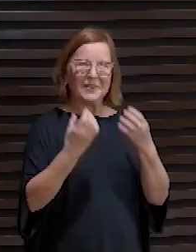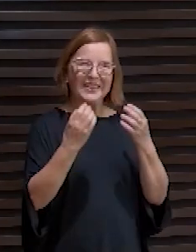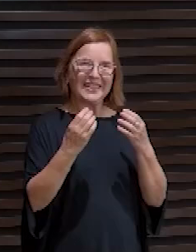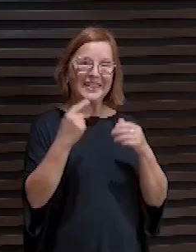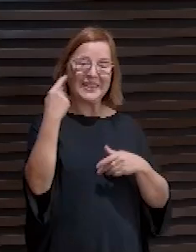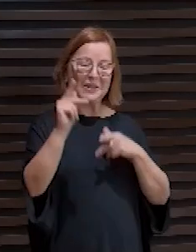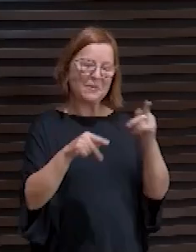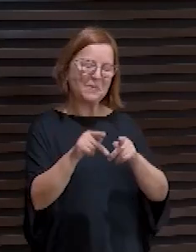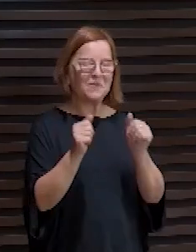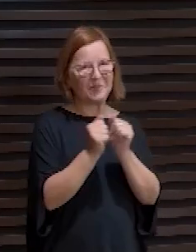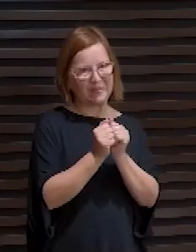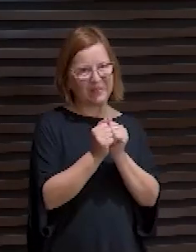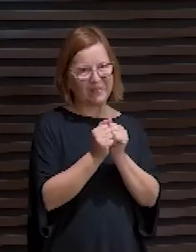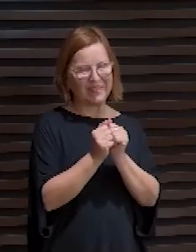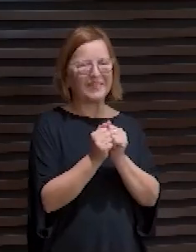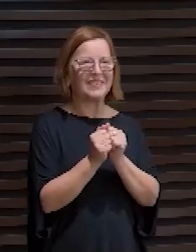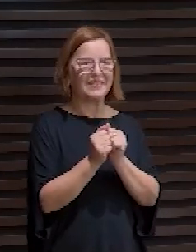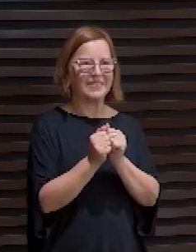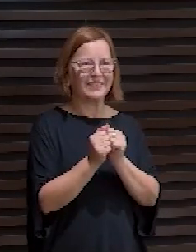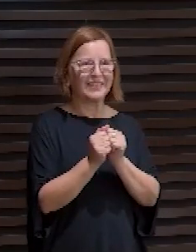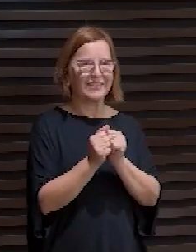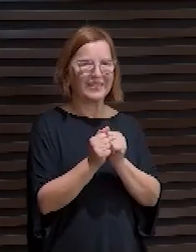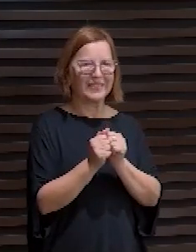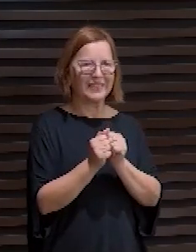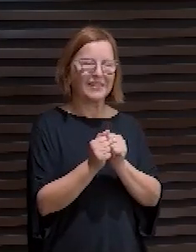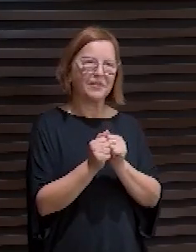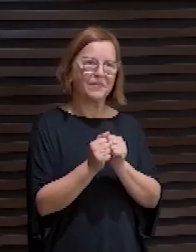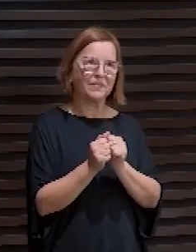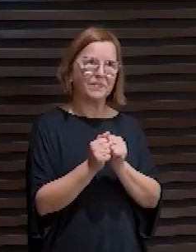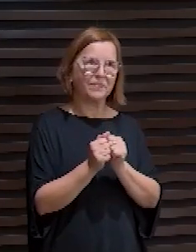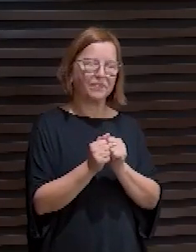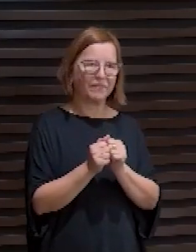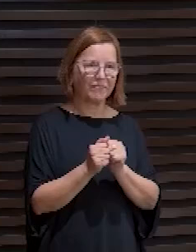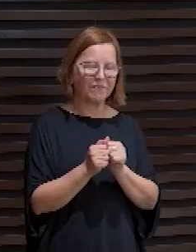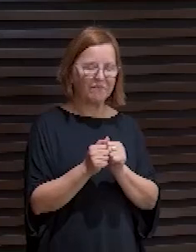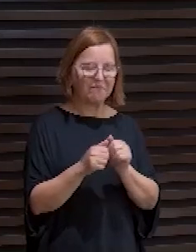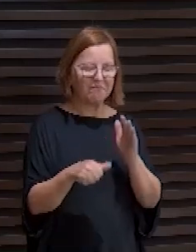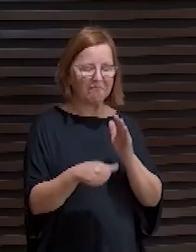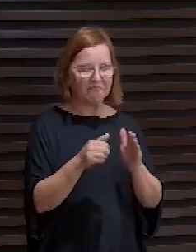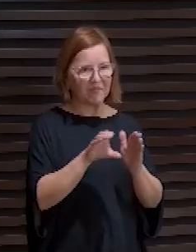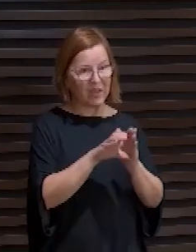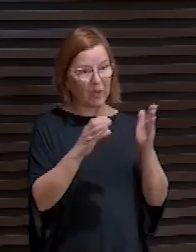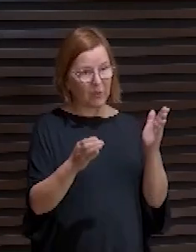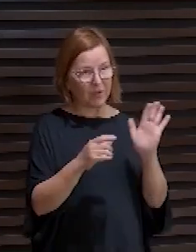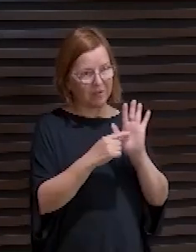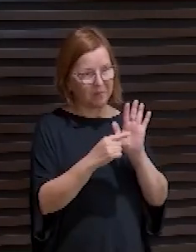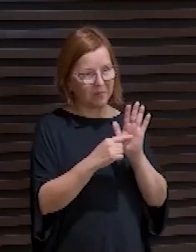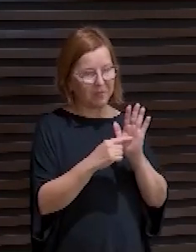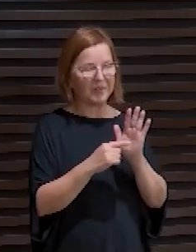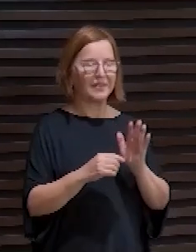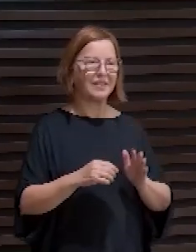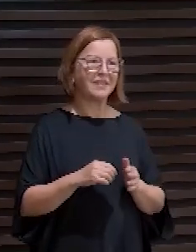juntos. A comunidade adoradora reunida. 1 Crônicas 29, 10 e a 11, faltou um versículo,